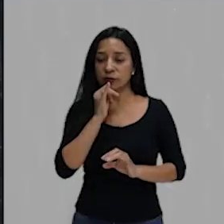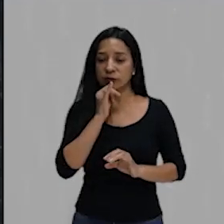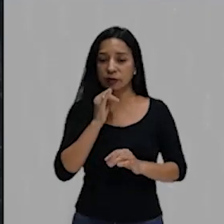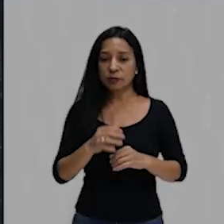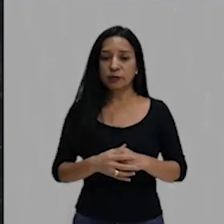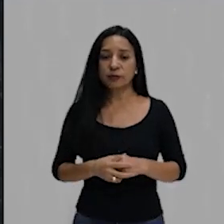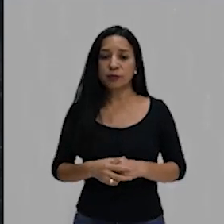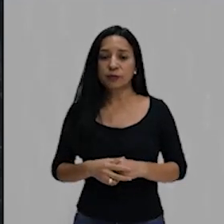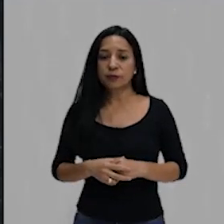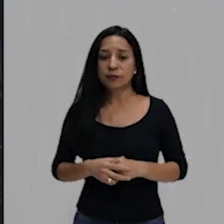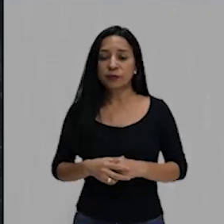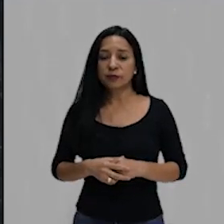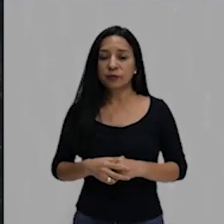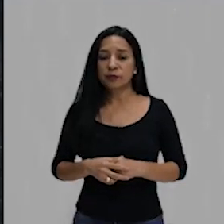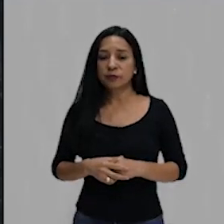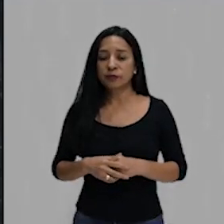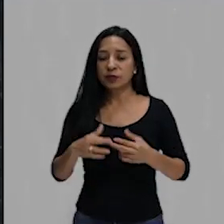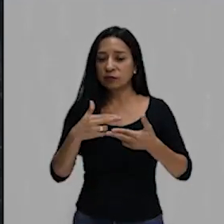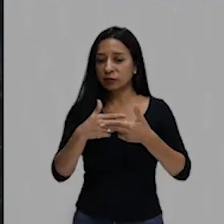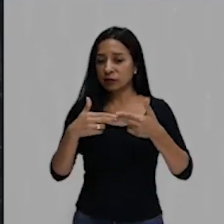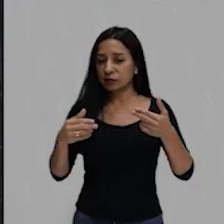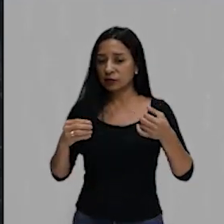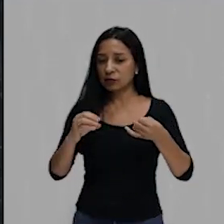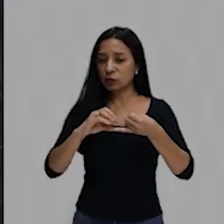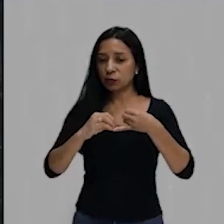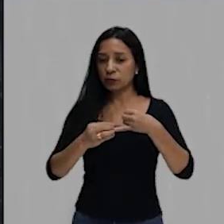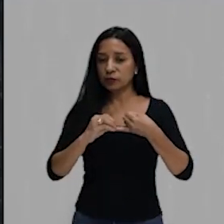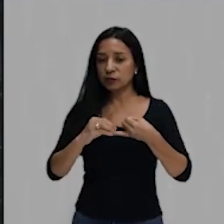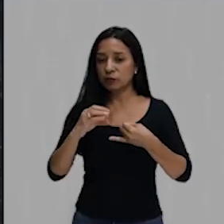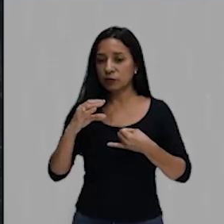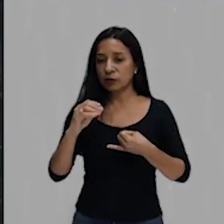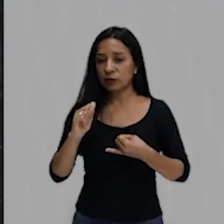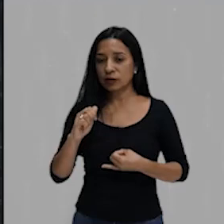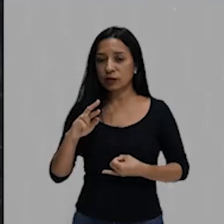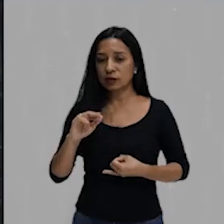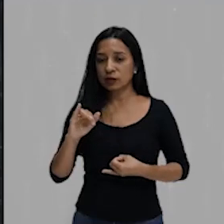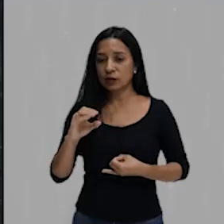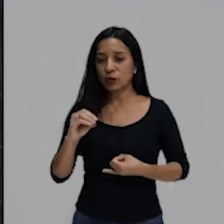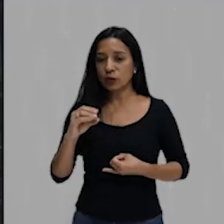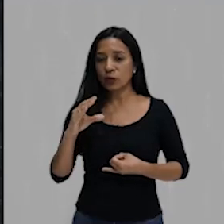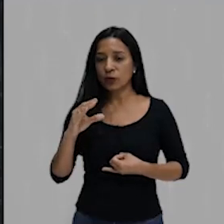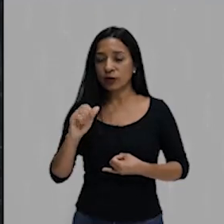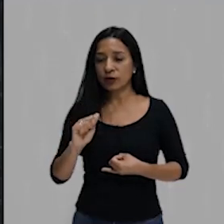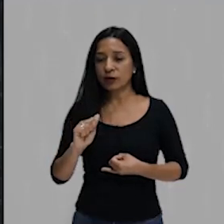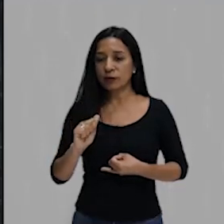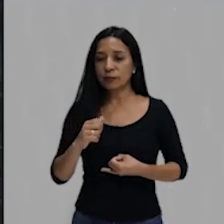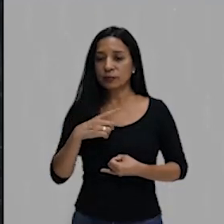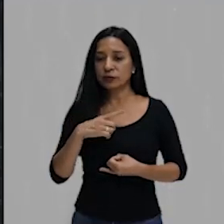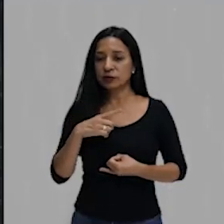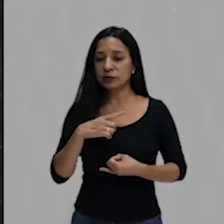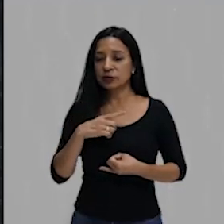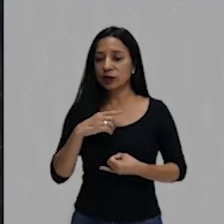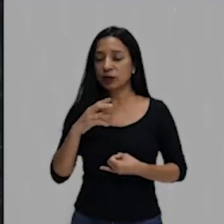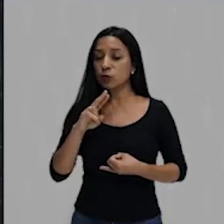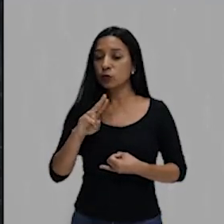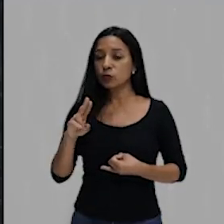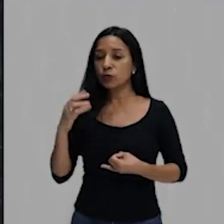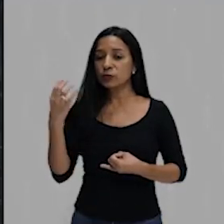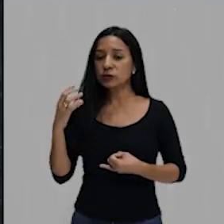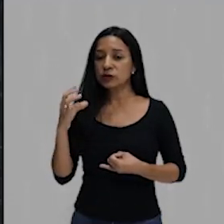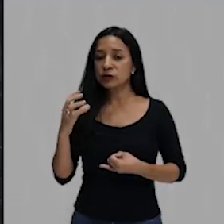para vocês. A variação em que há no feijão carioca, certo? O feijão carioca tem esse nome científico aqui, ó,